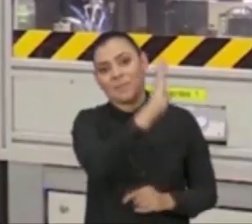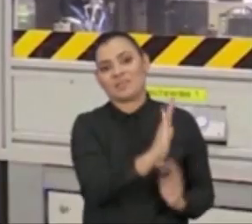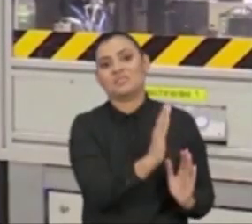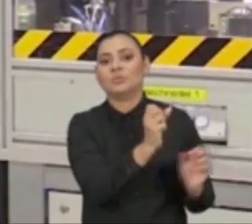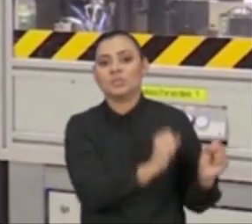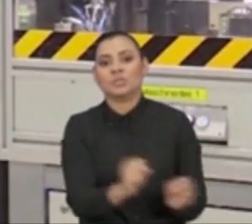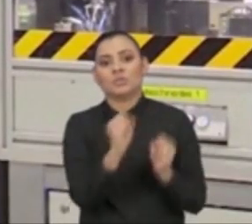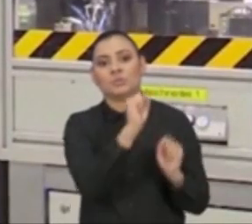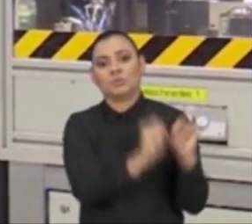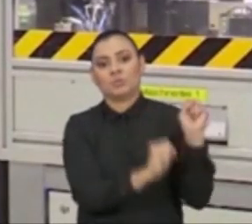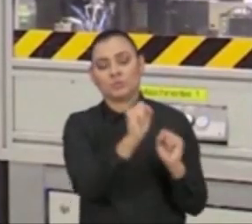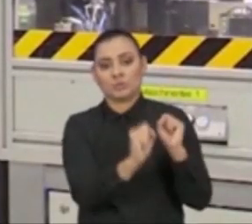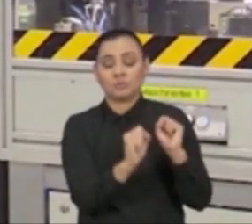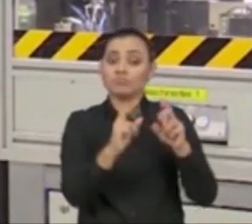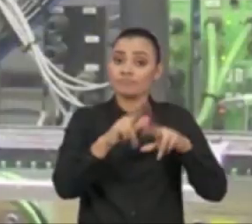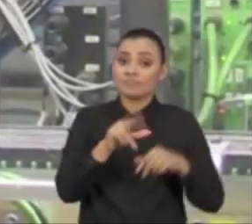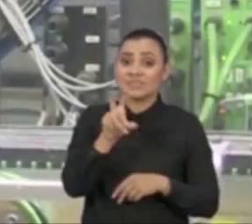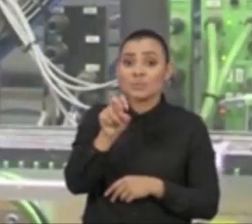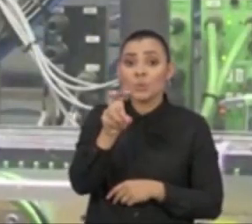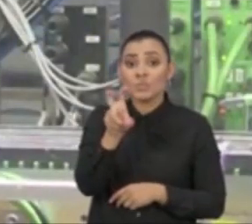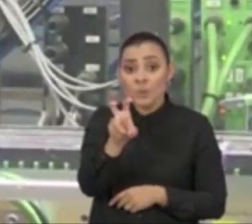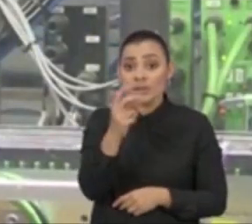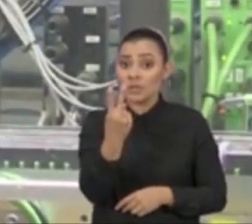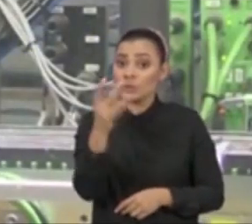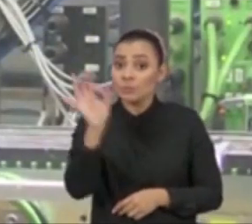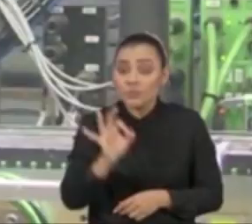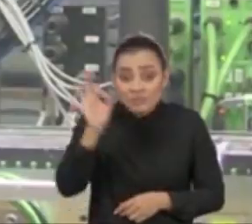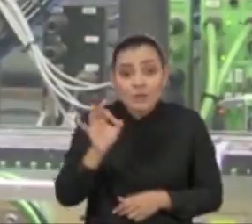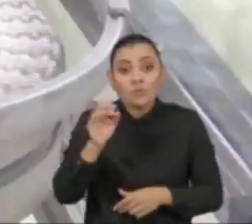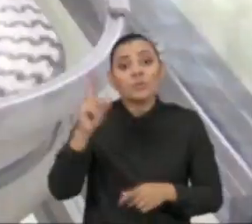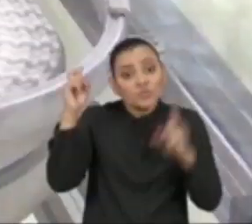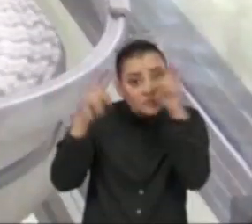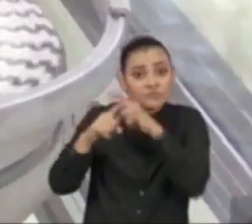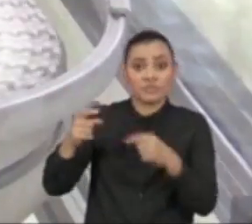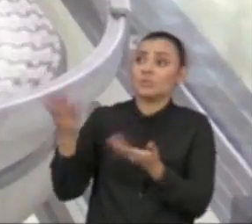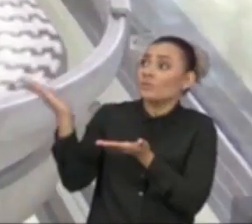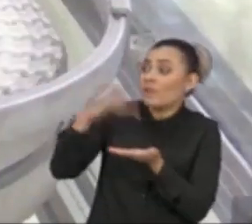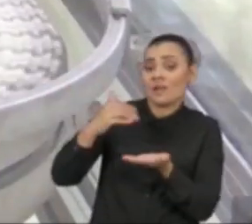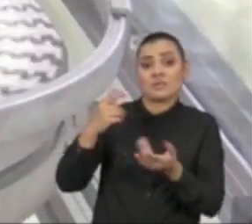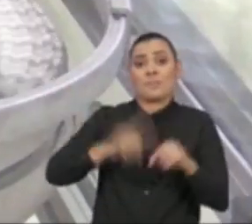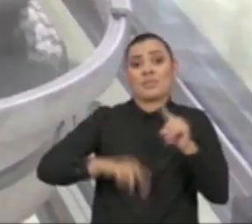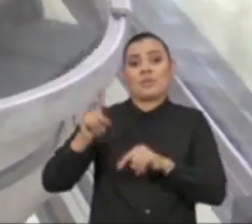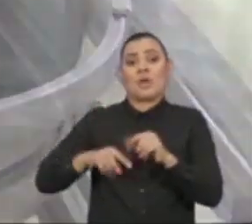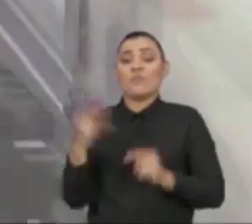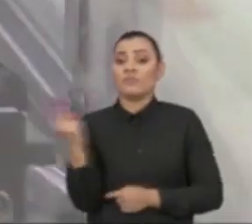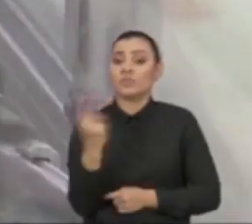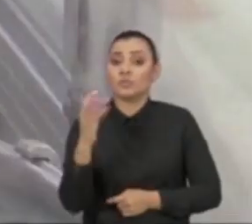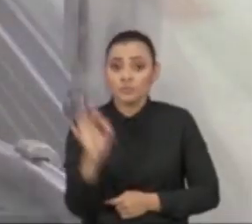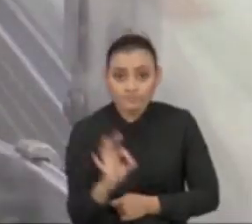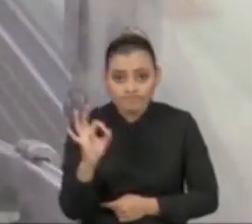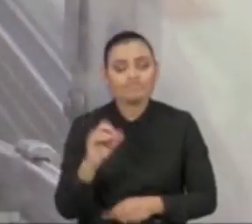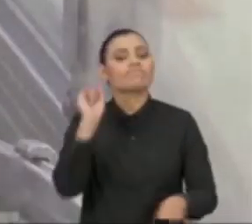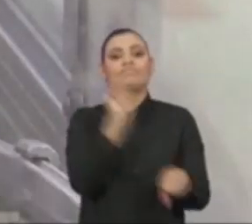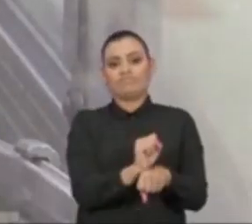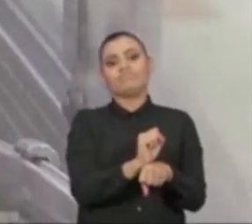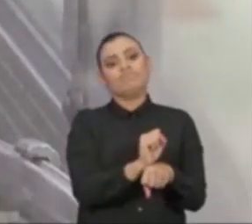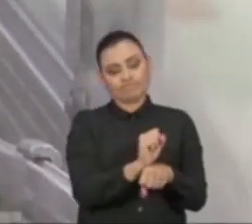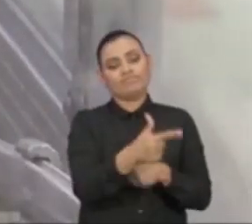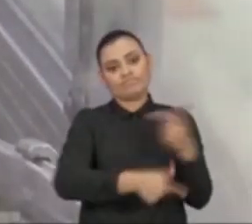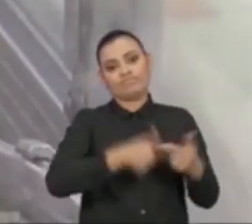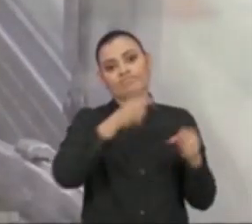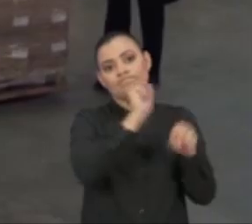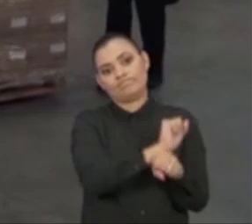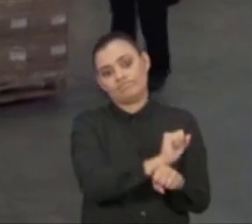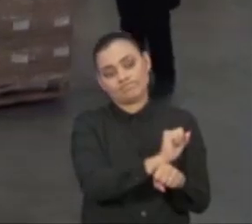da metade das empresas estão com problemas para receber insumos. 22% podem parar as